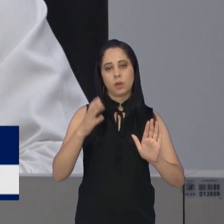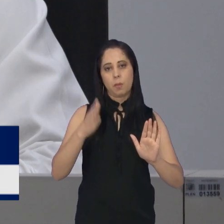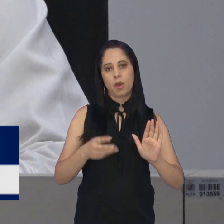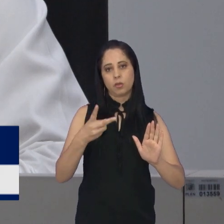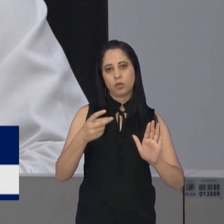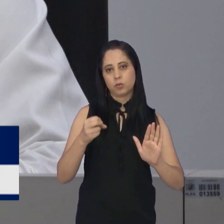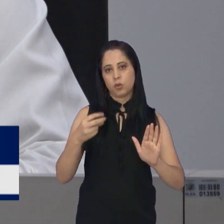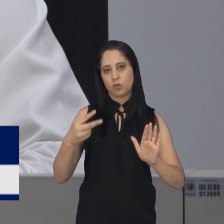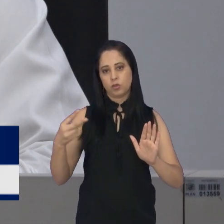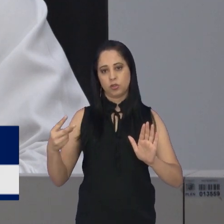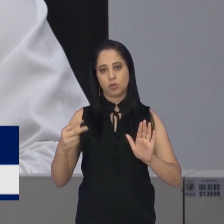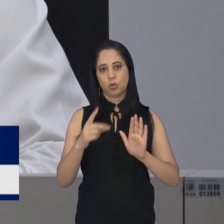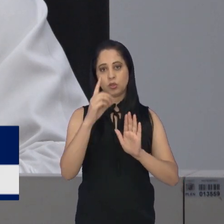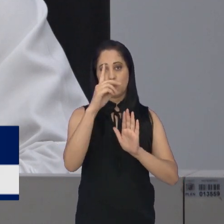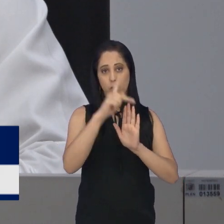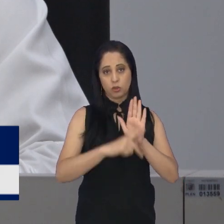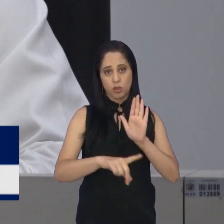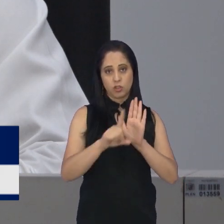11895/2022, projeto de lei número